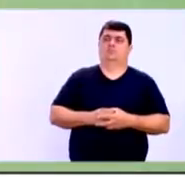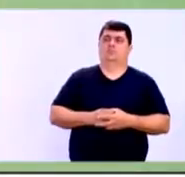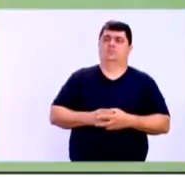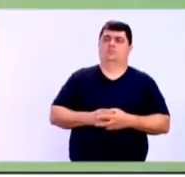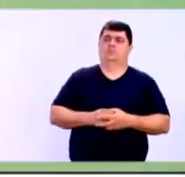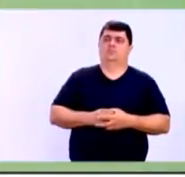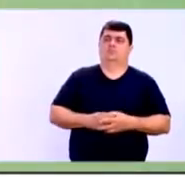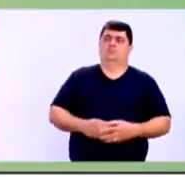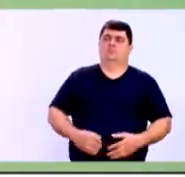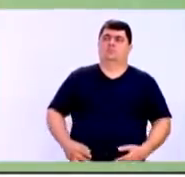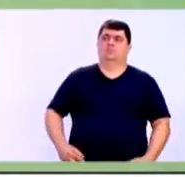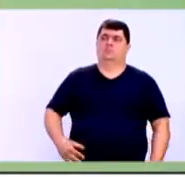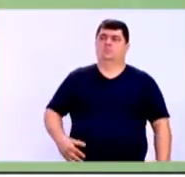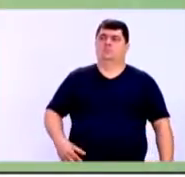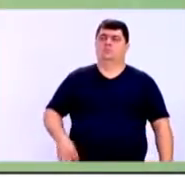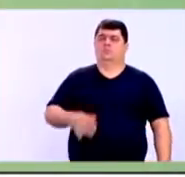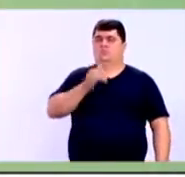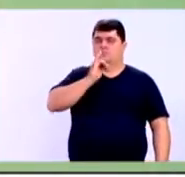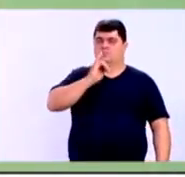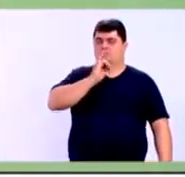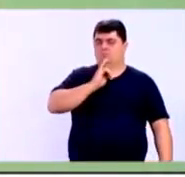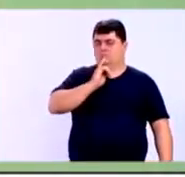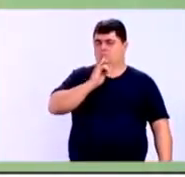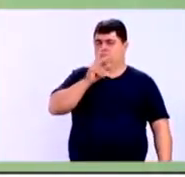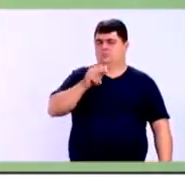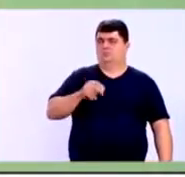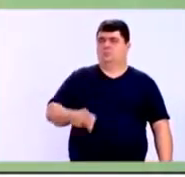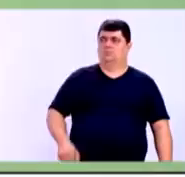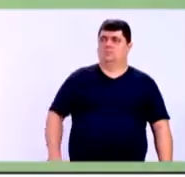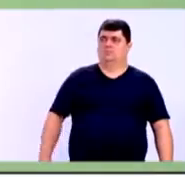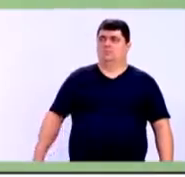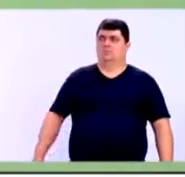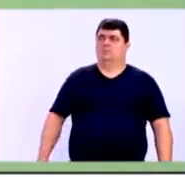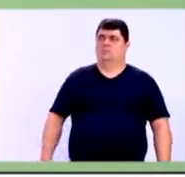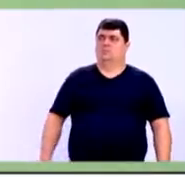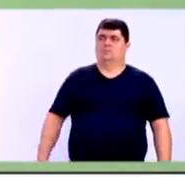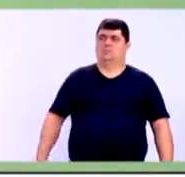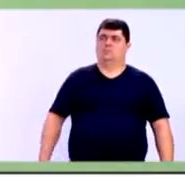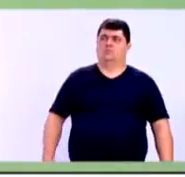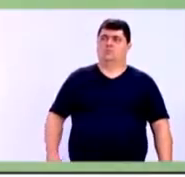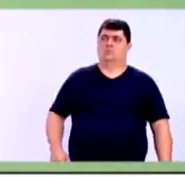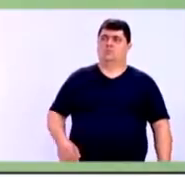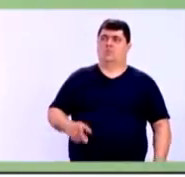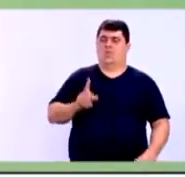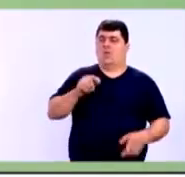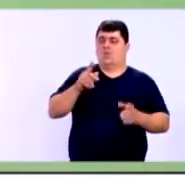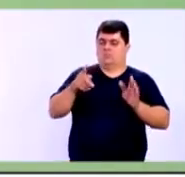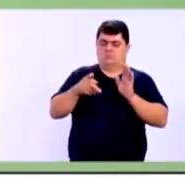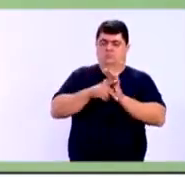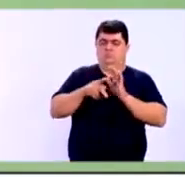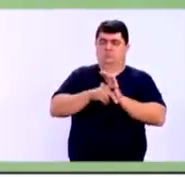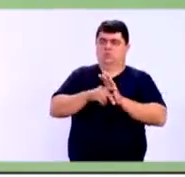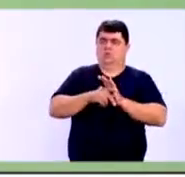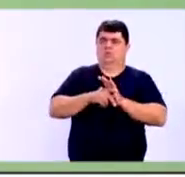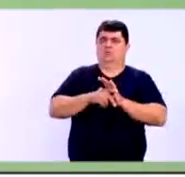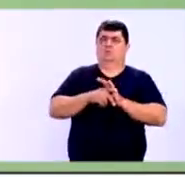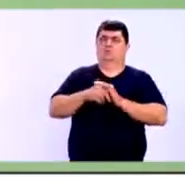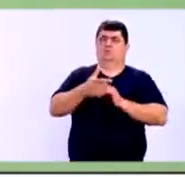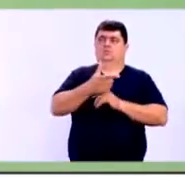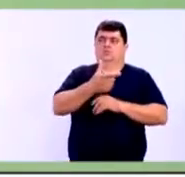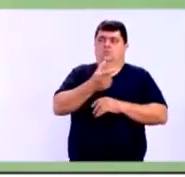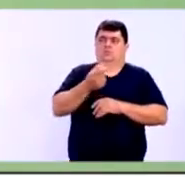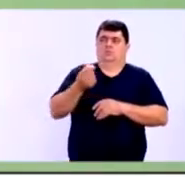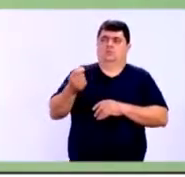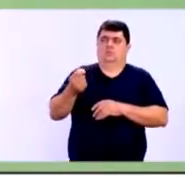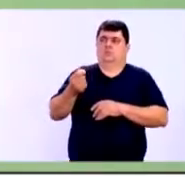para o exemplo. Esse exemplo aqui, ó, estoque inicial, que é exatamente o que a gente viu naquele CMV lá.